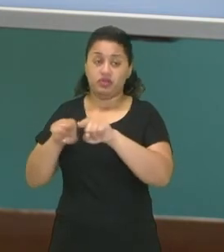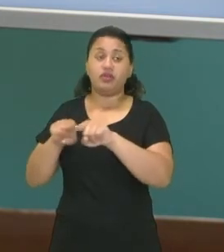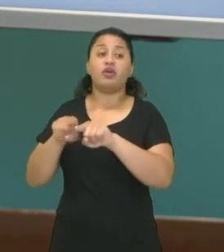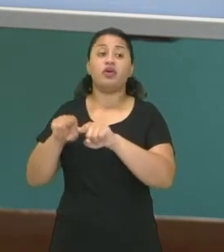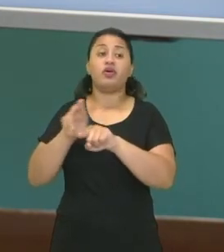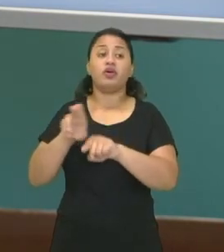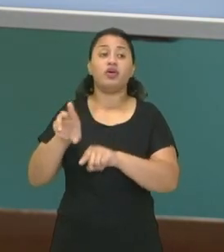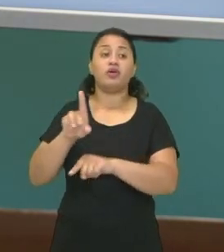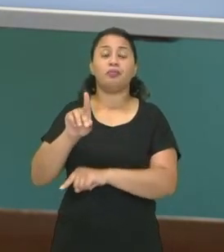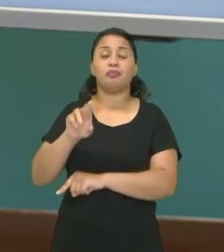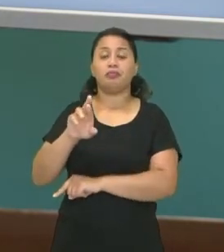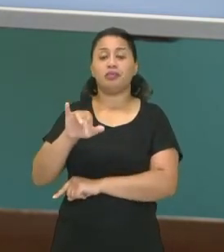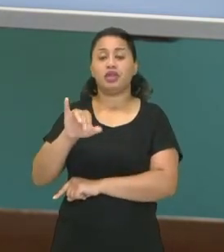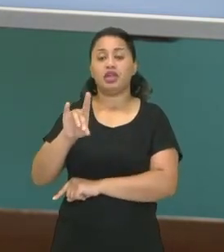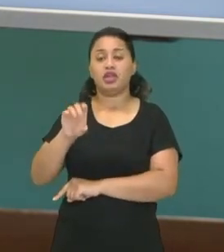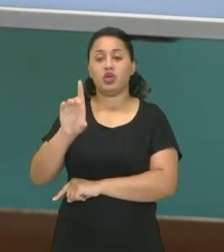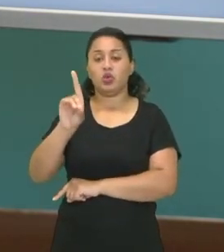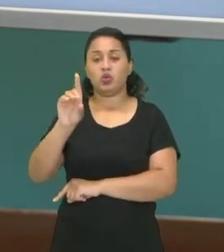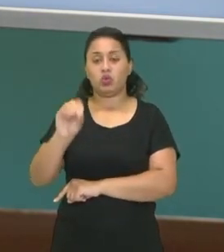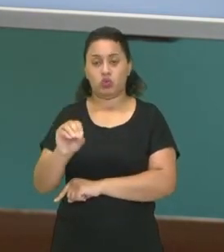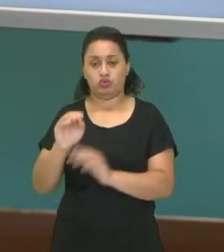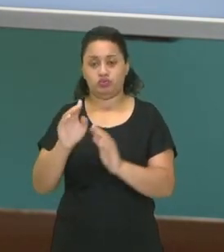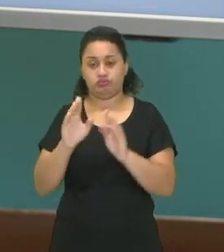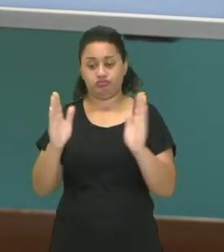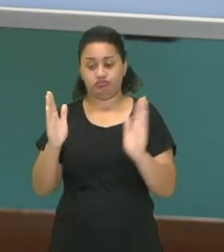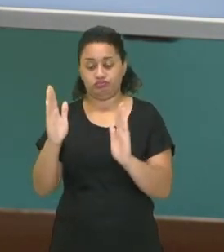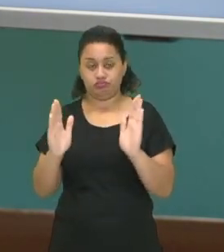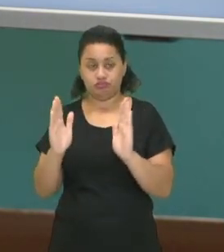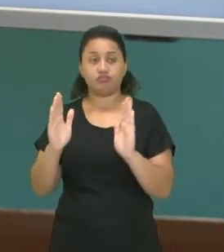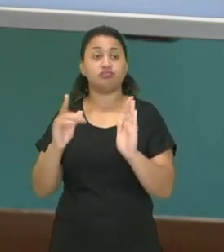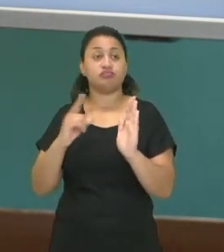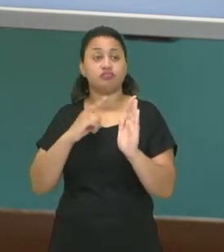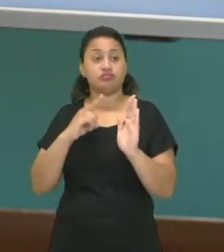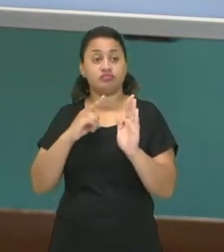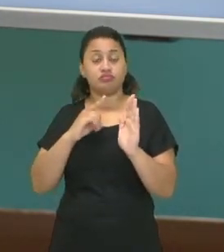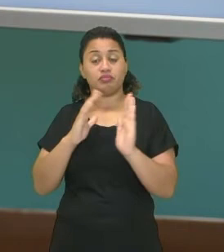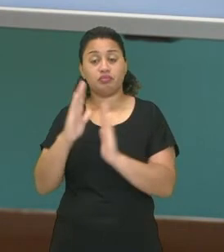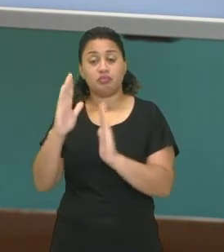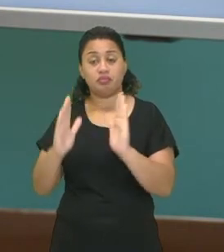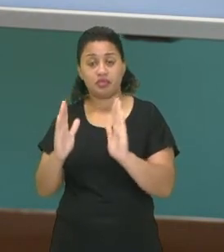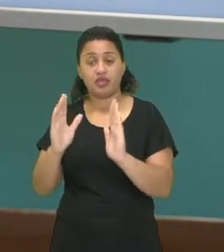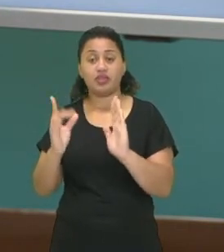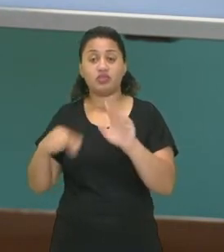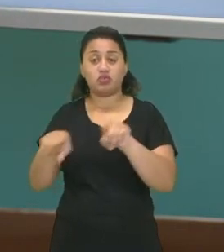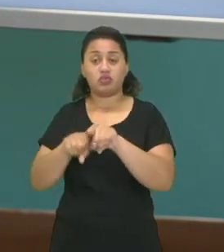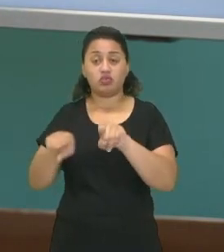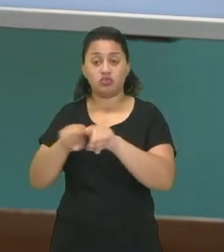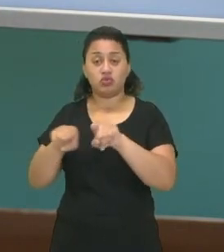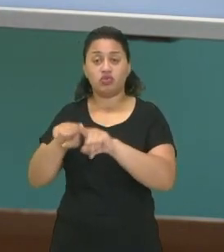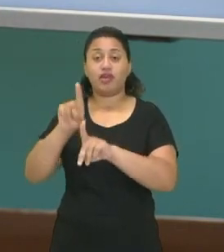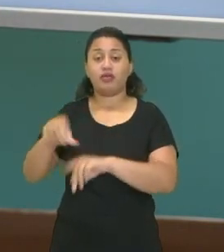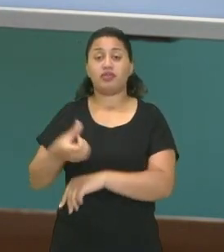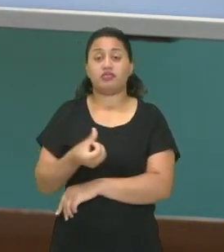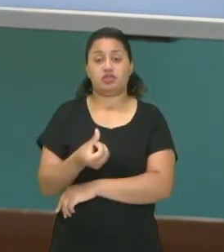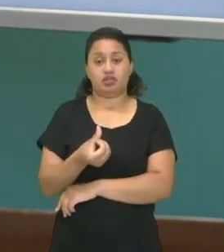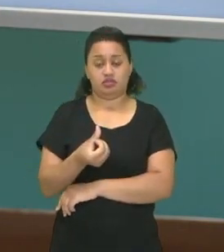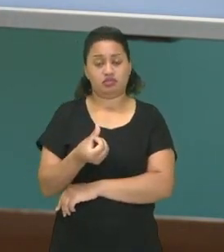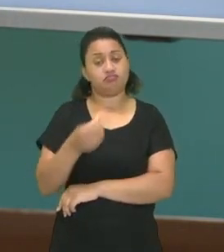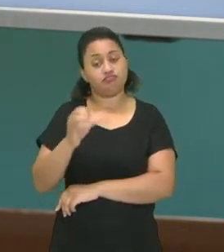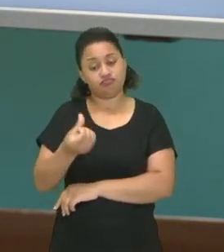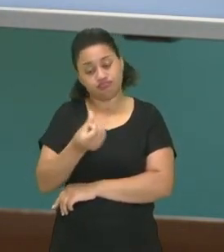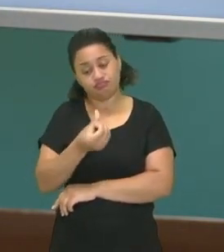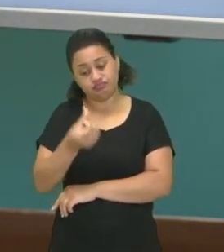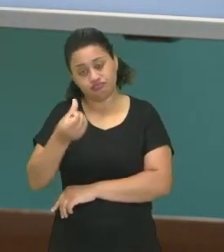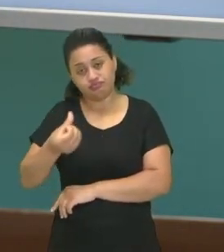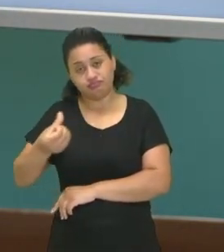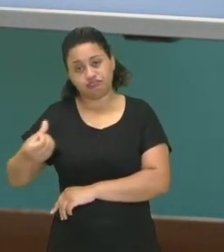indefinidamente são chamados de período, tá? Então, nesse caso aqui, nós temos que o período ali, né, que está se repetindo é o 6, né? 6, 6, 6. Mas